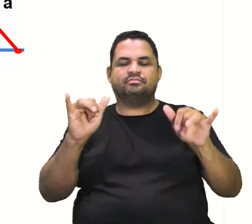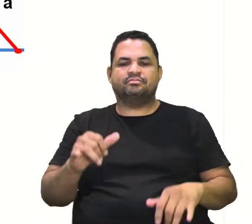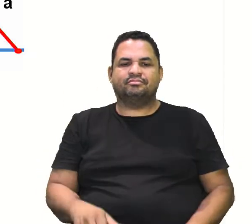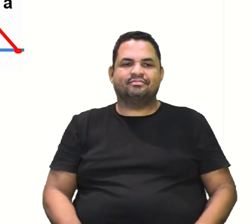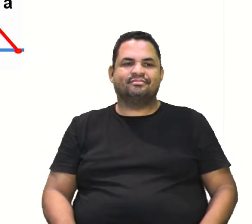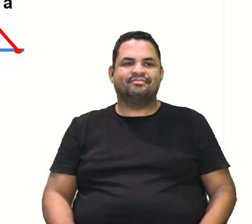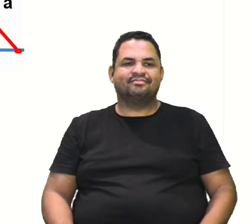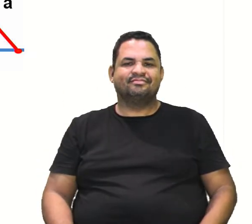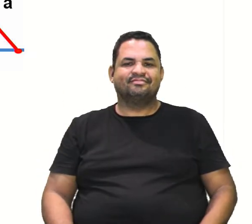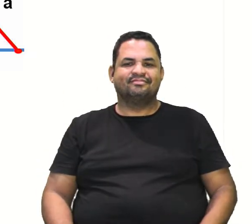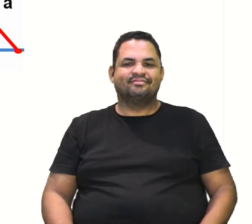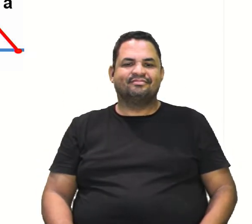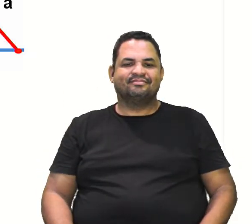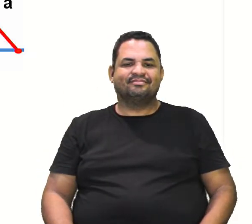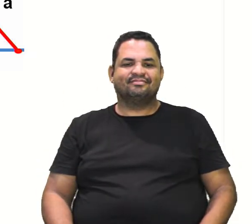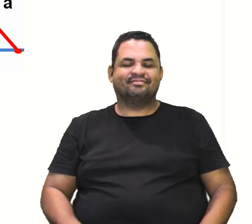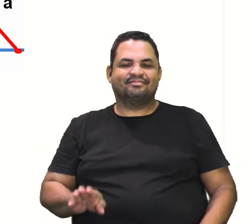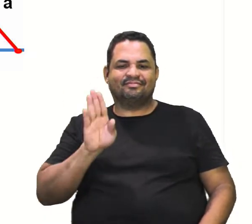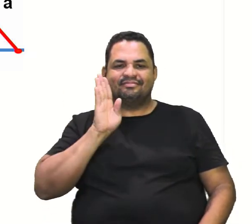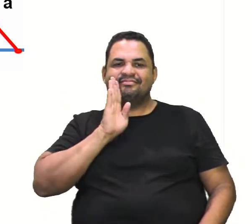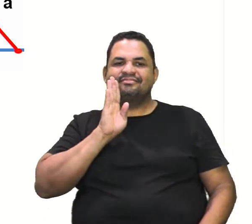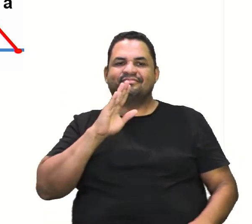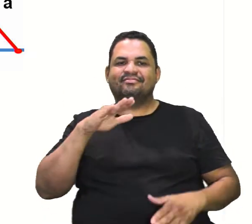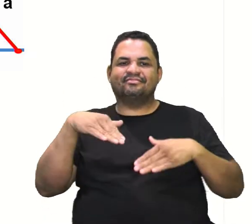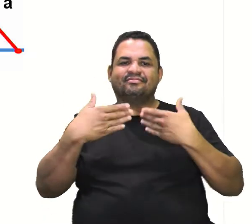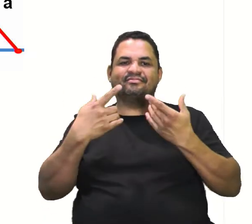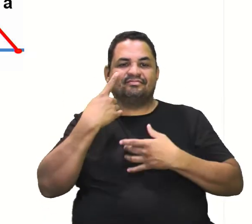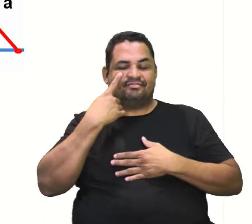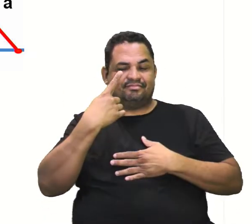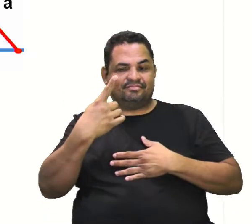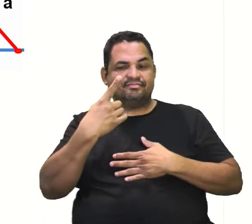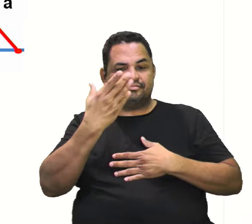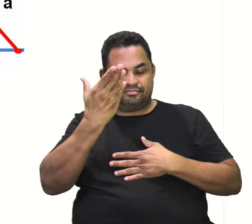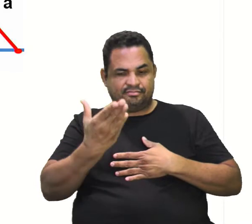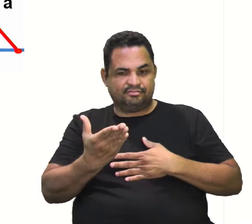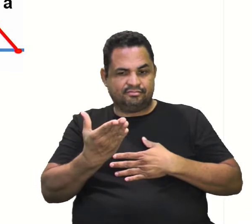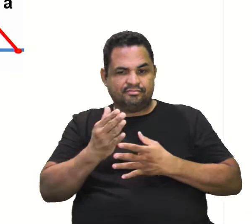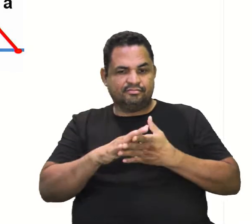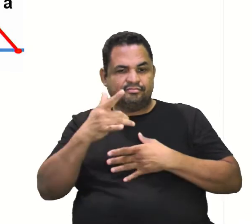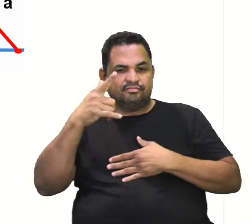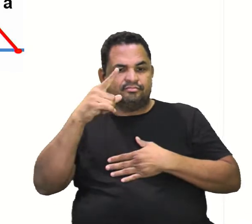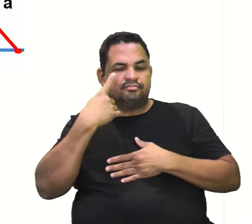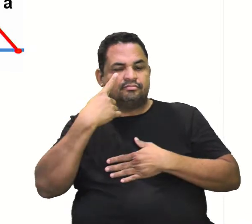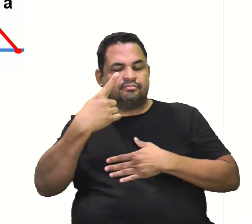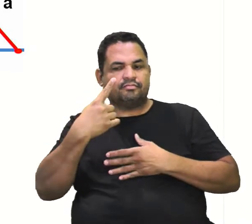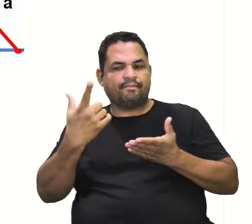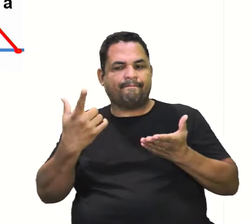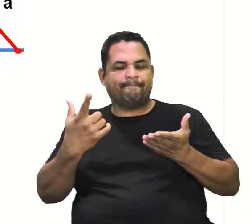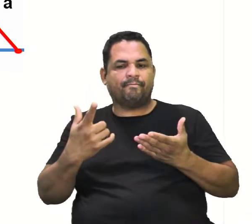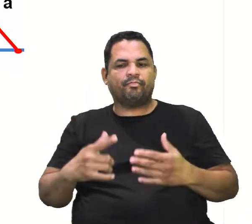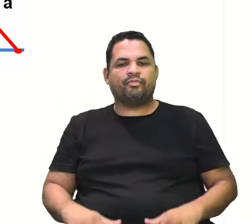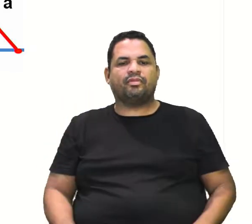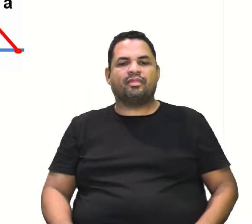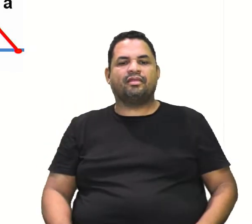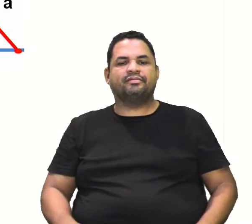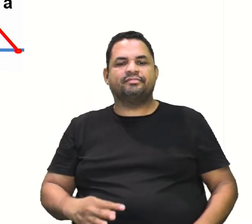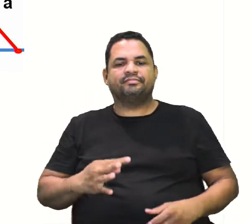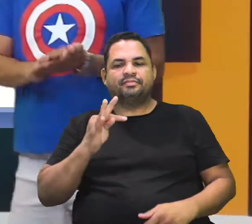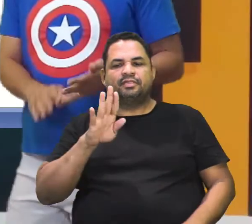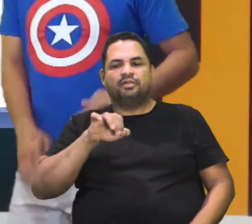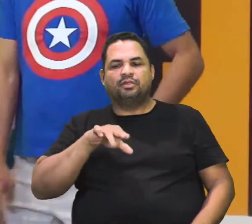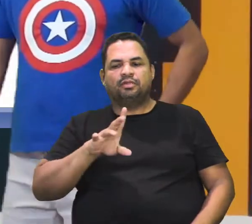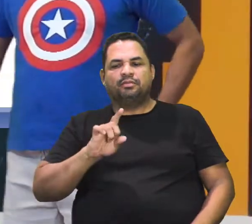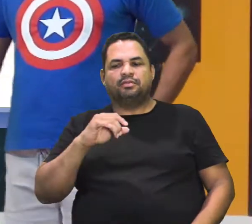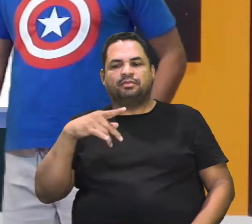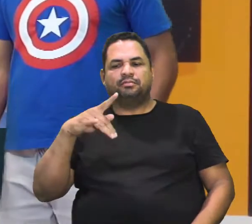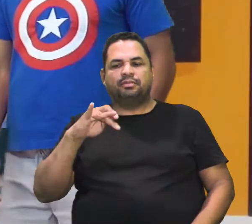informação. Né? Legal! E quando a gente observa os detalhes, a gente consegue verificar que, olha aí, o Teorema de Pitágoras